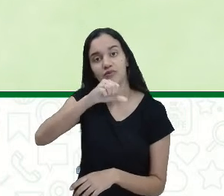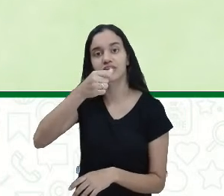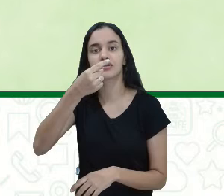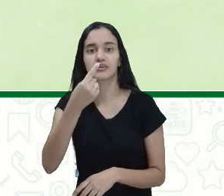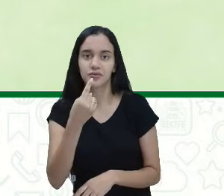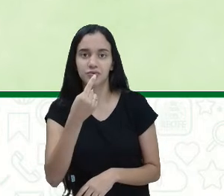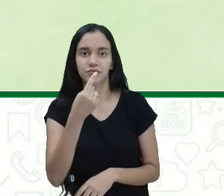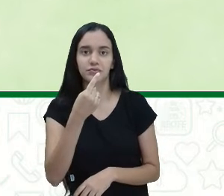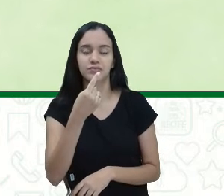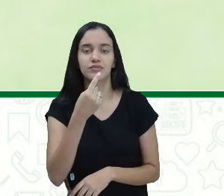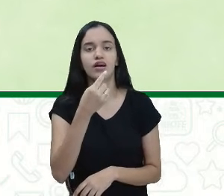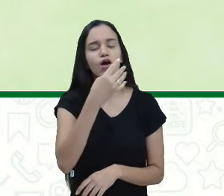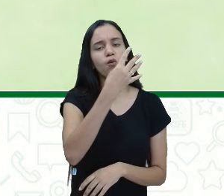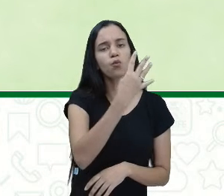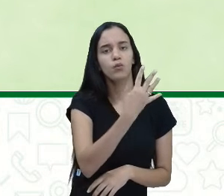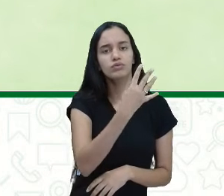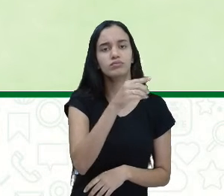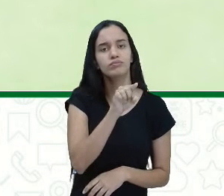3.691,